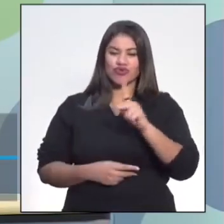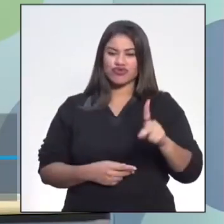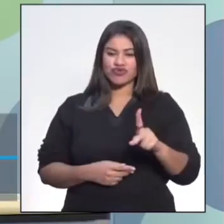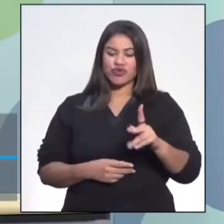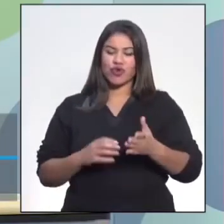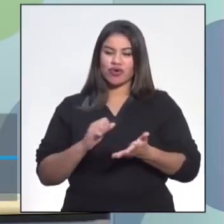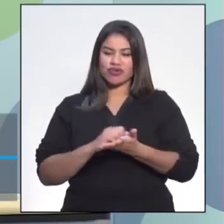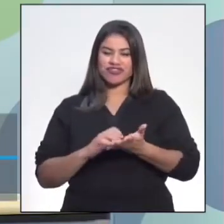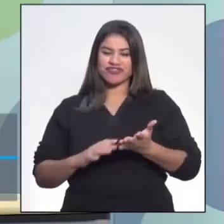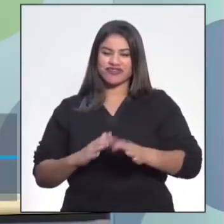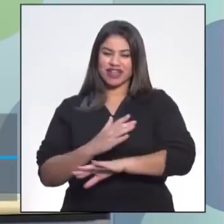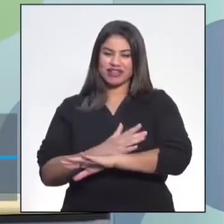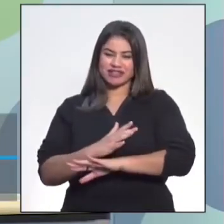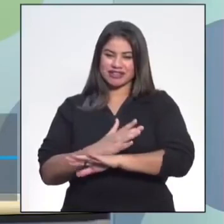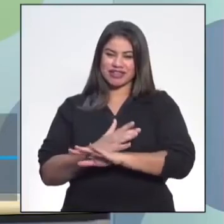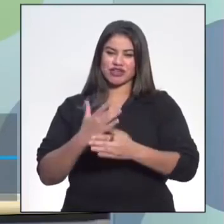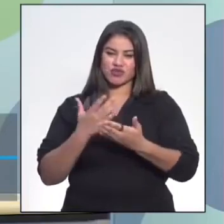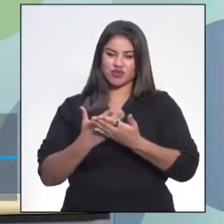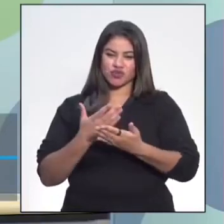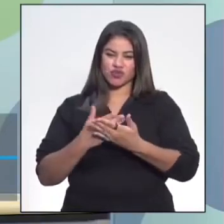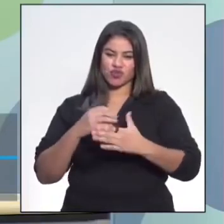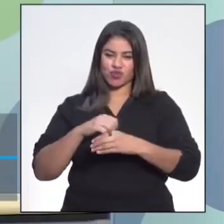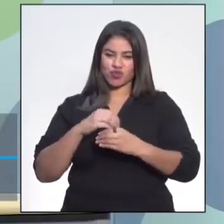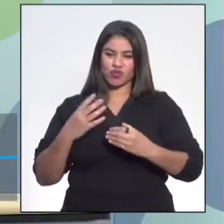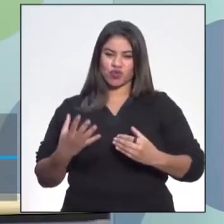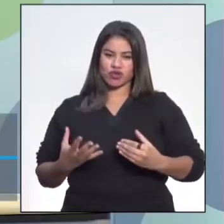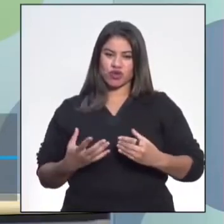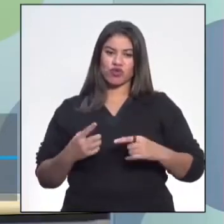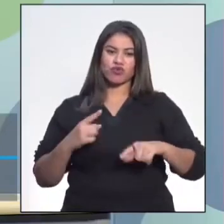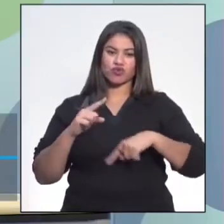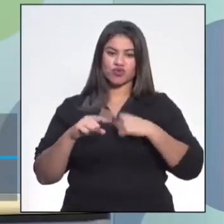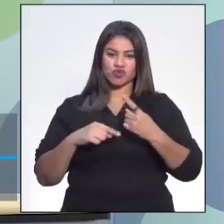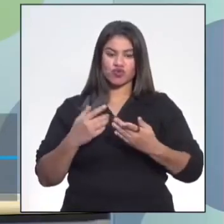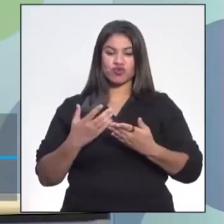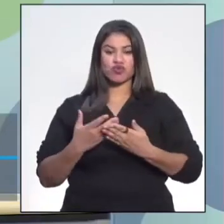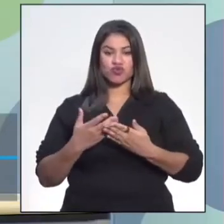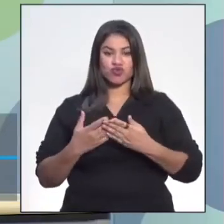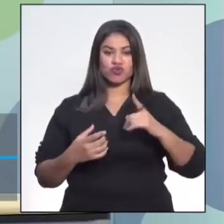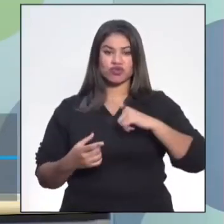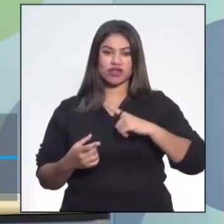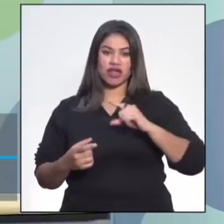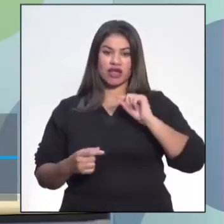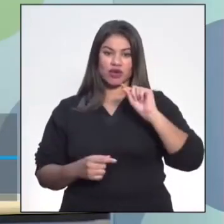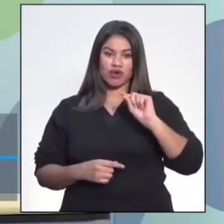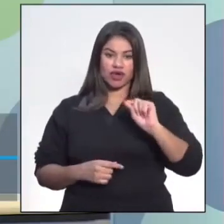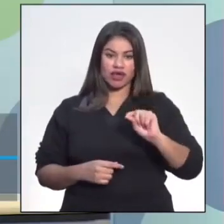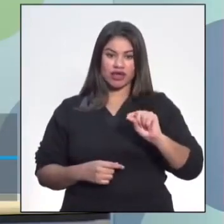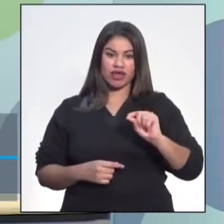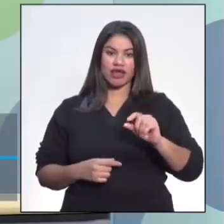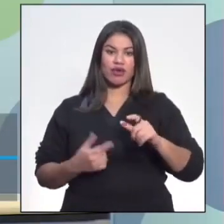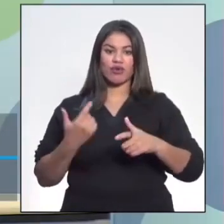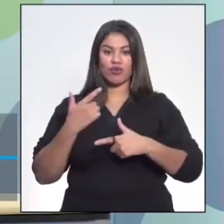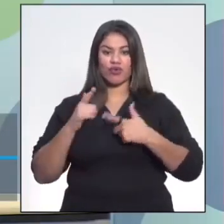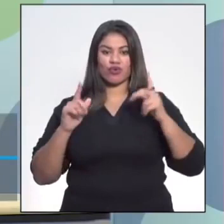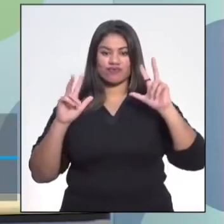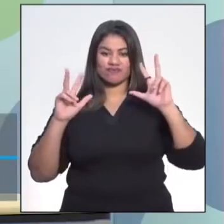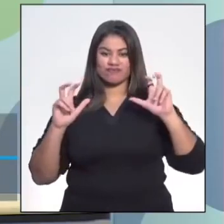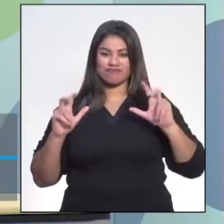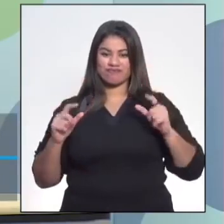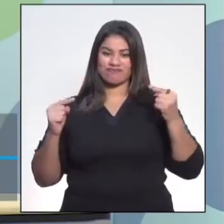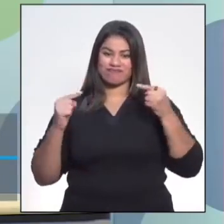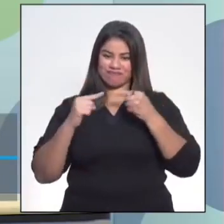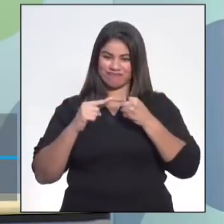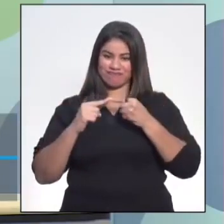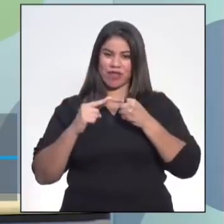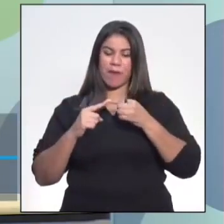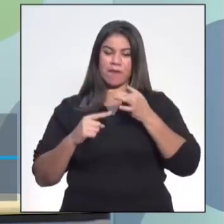mais exercícios, retomem esse conteúdo. Porque na próxima aula, nós vamos ter outros tópicos em relação